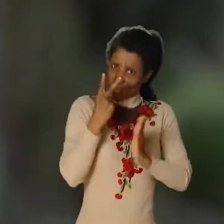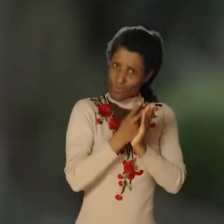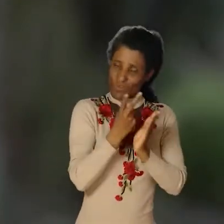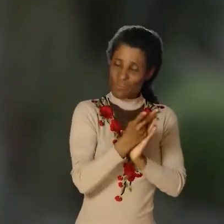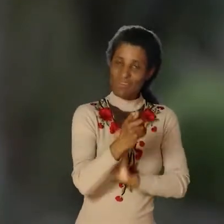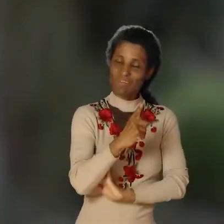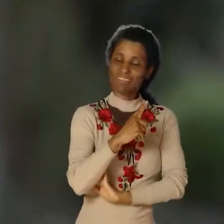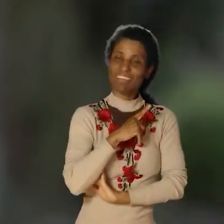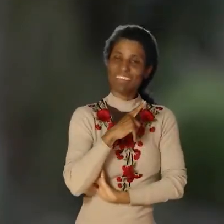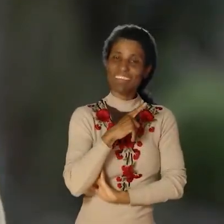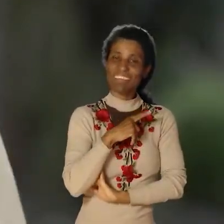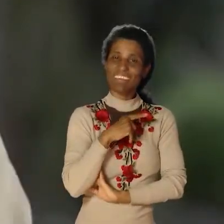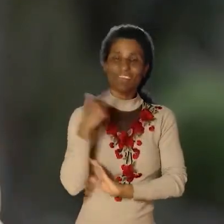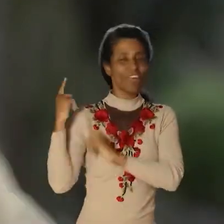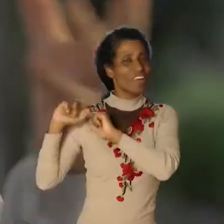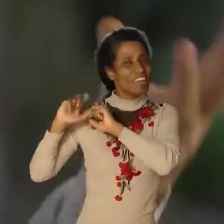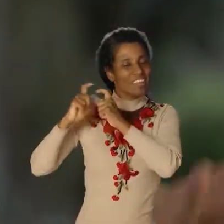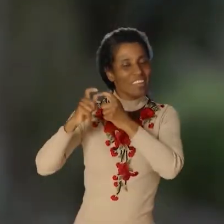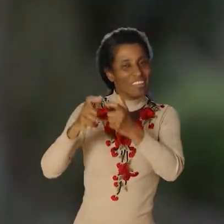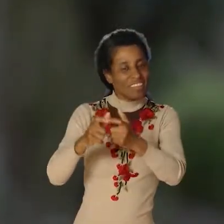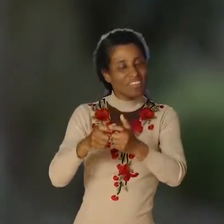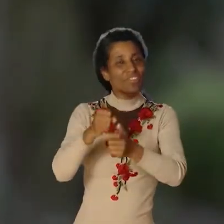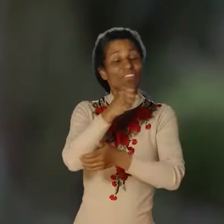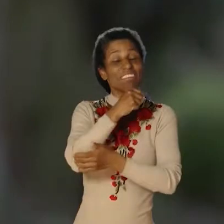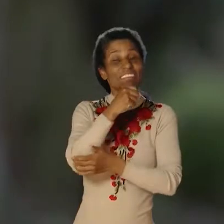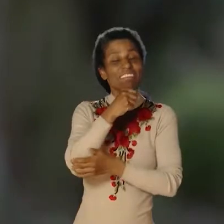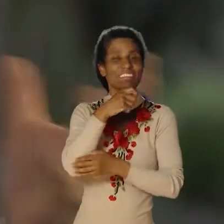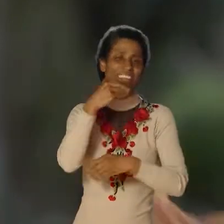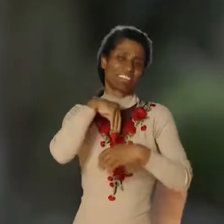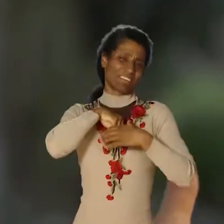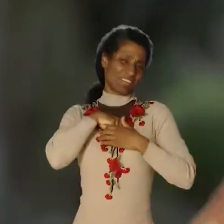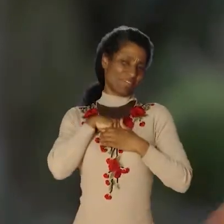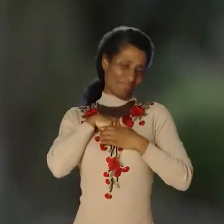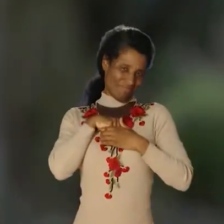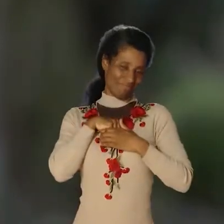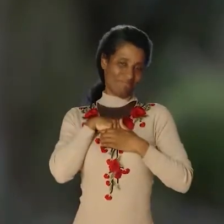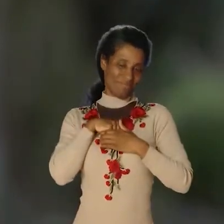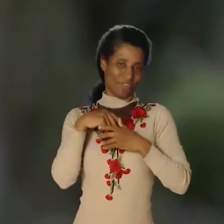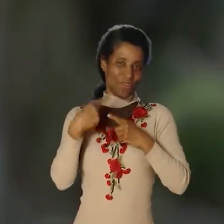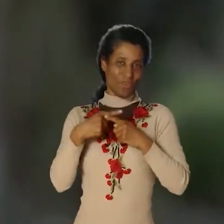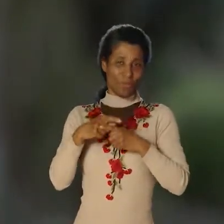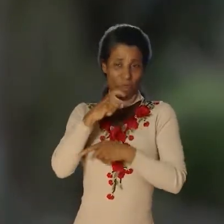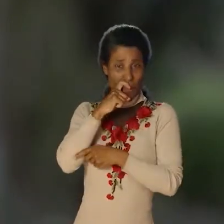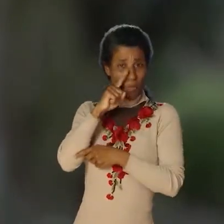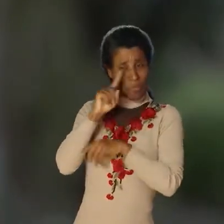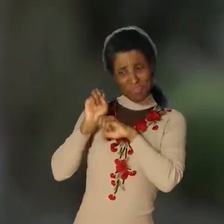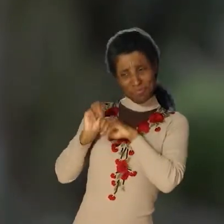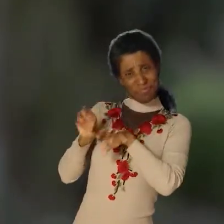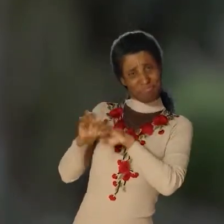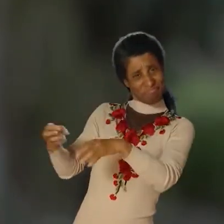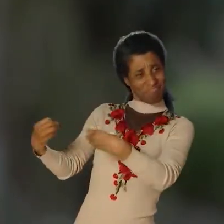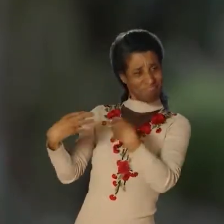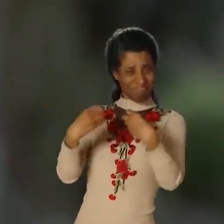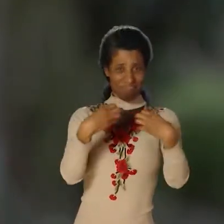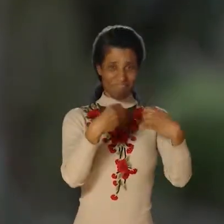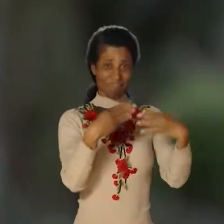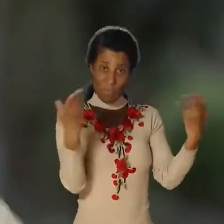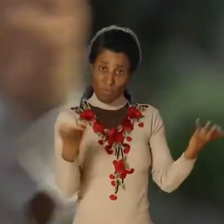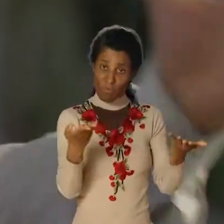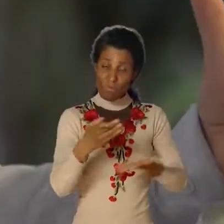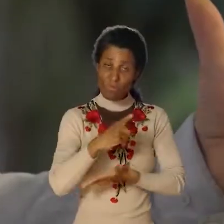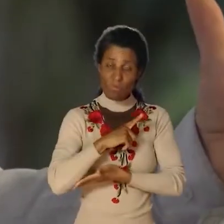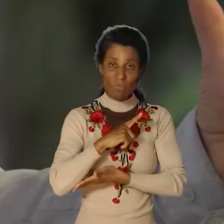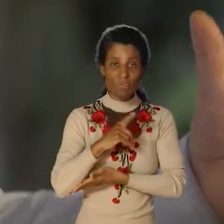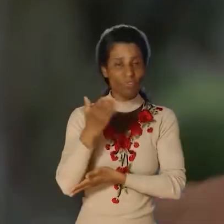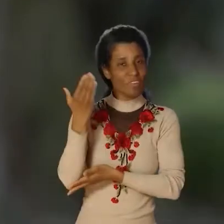mantém essas coisas antigas, nossas tradições que eram passadas de pai para filho, né? Então isso